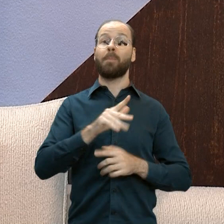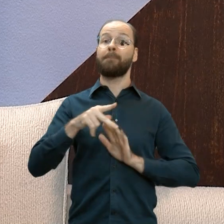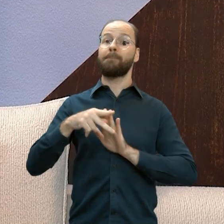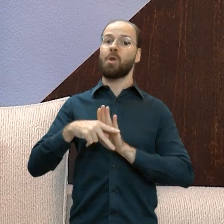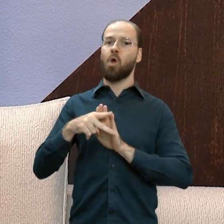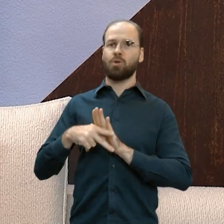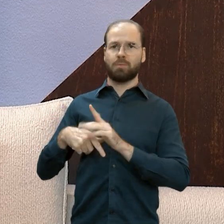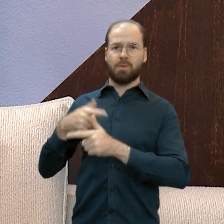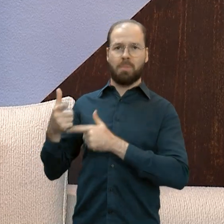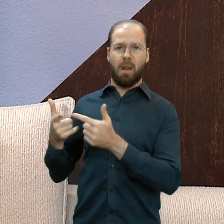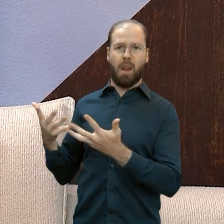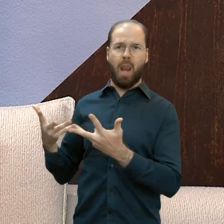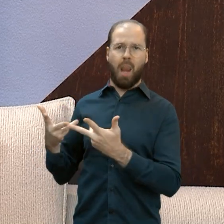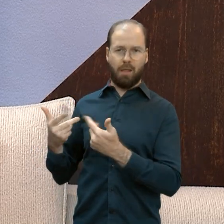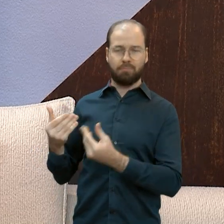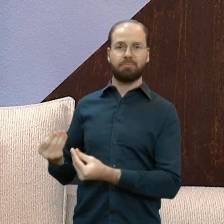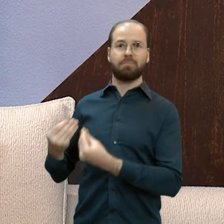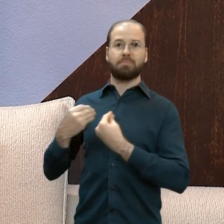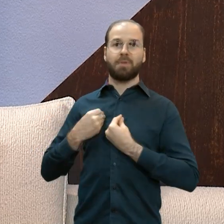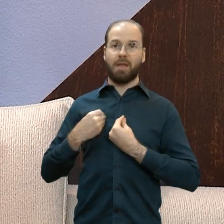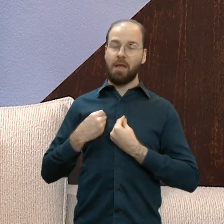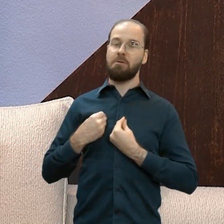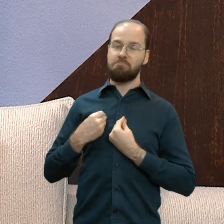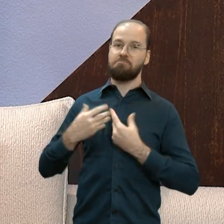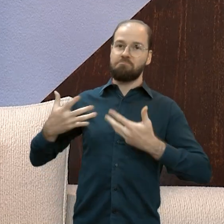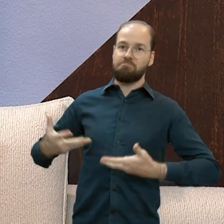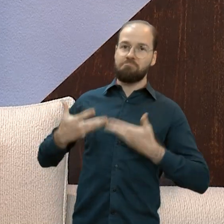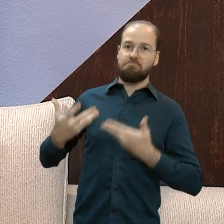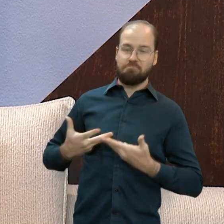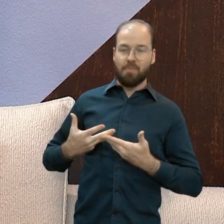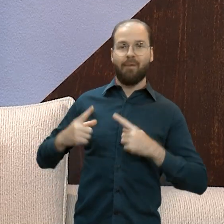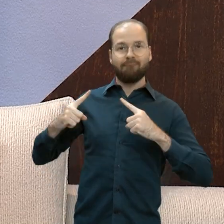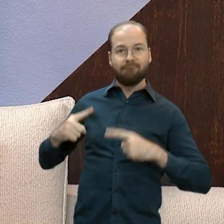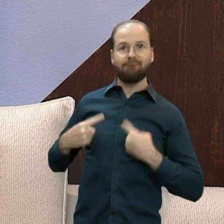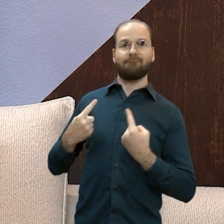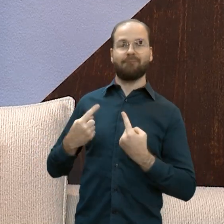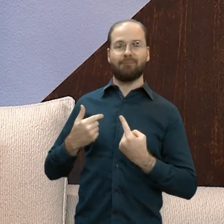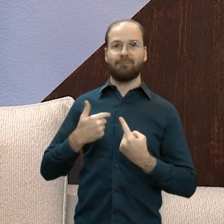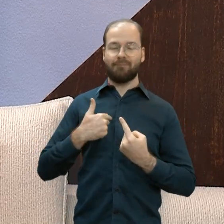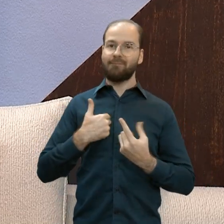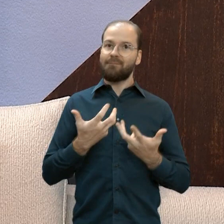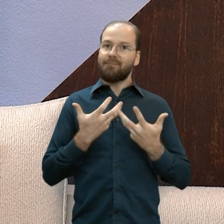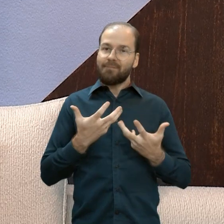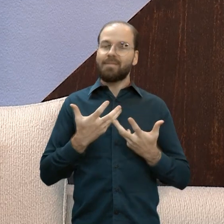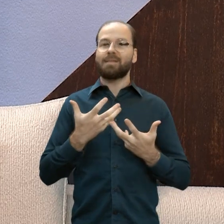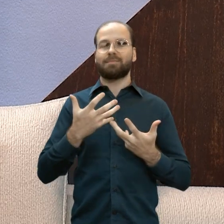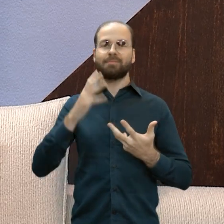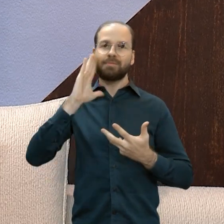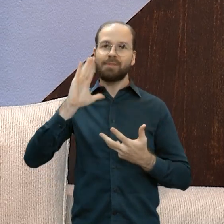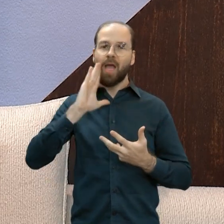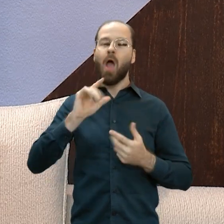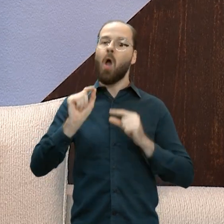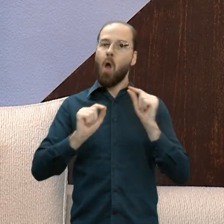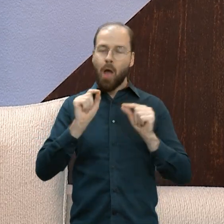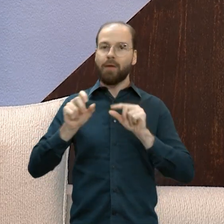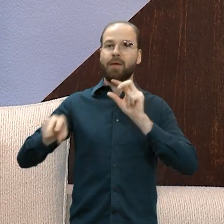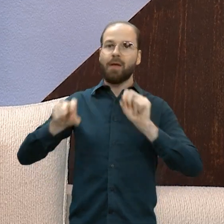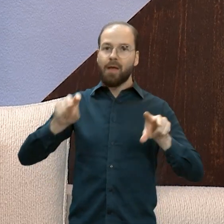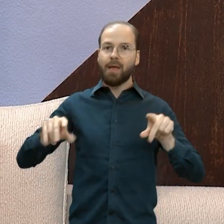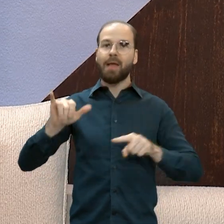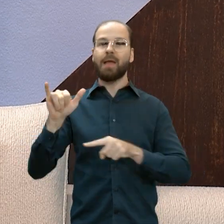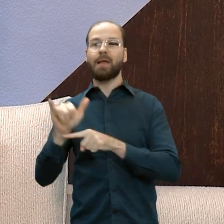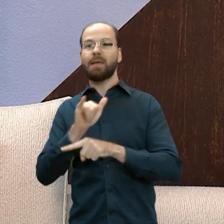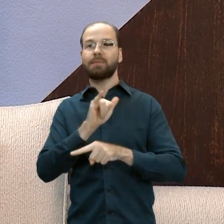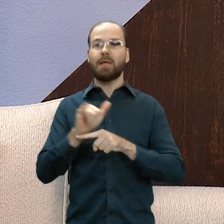sinto inspirada, provocada, e a importância dessas situações, né, dessas estratégias